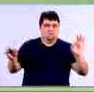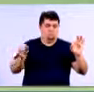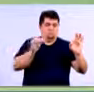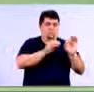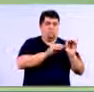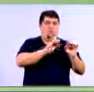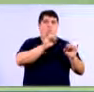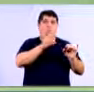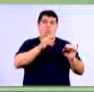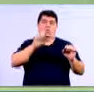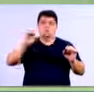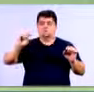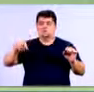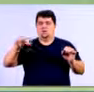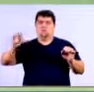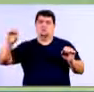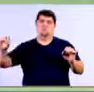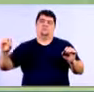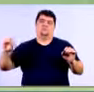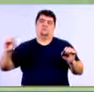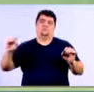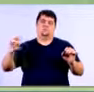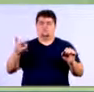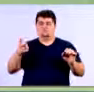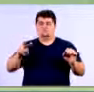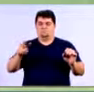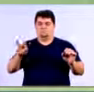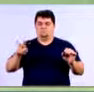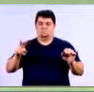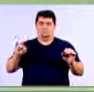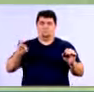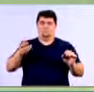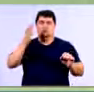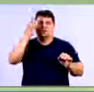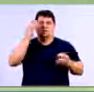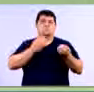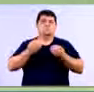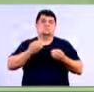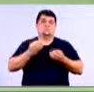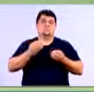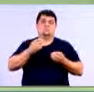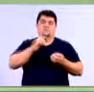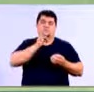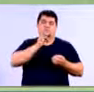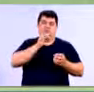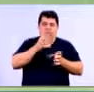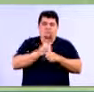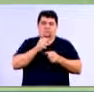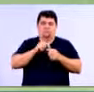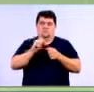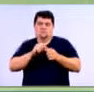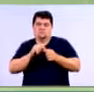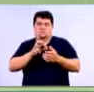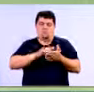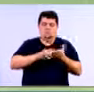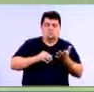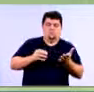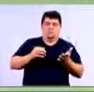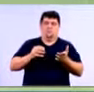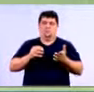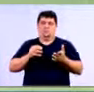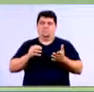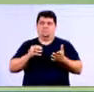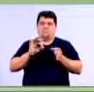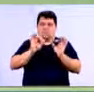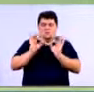vou conseguir 0,90. Então vamos entender assim, até para me calcular aqui junto com vocês, tá, professora? Enquanto eu calculo,